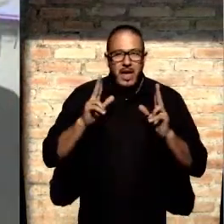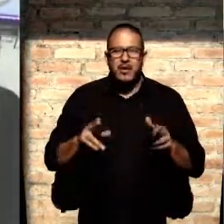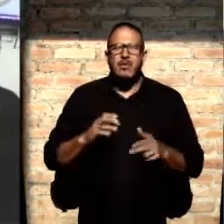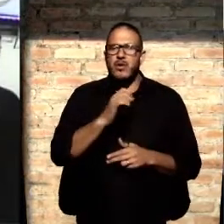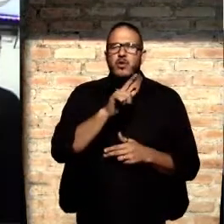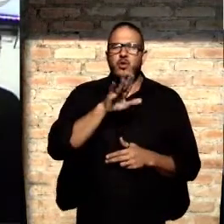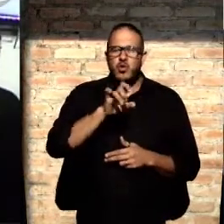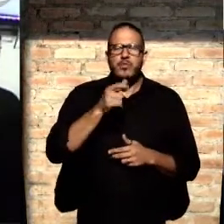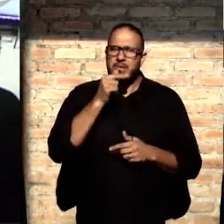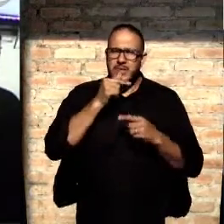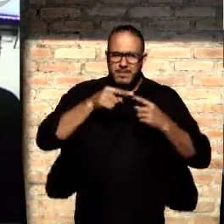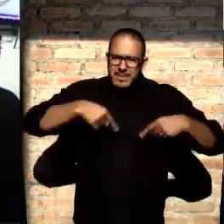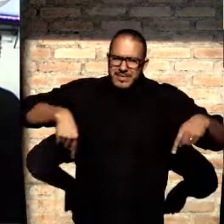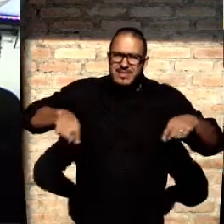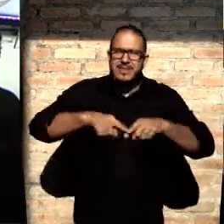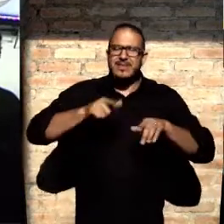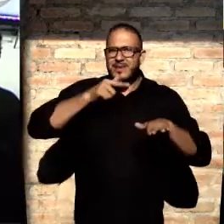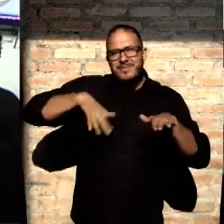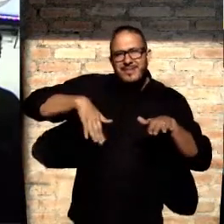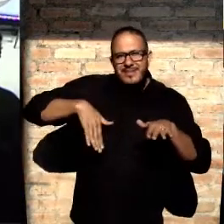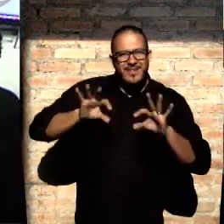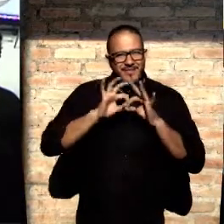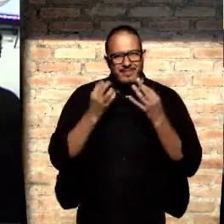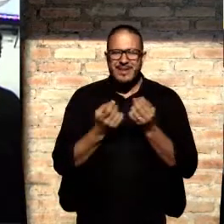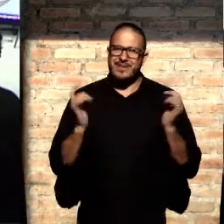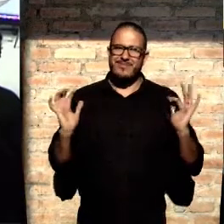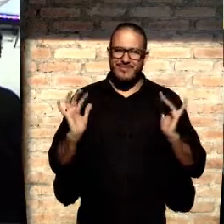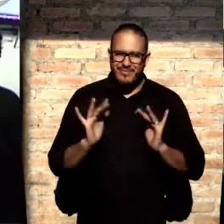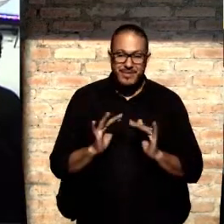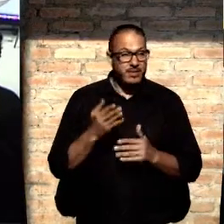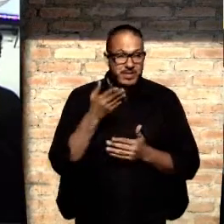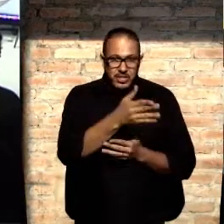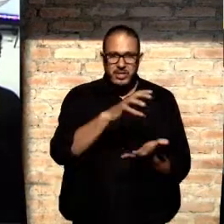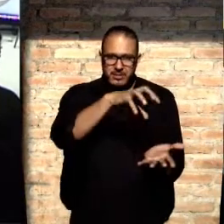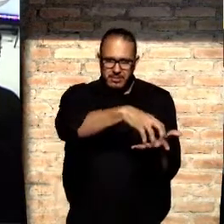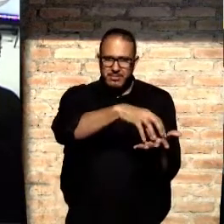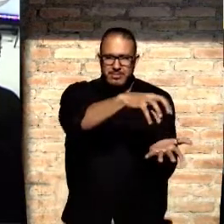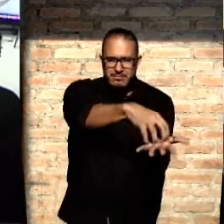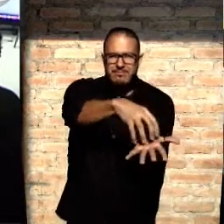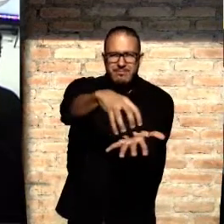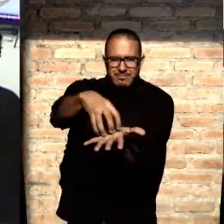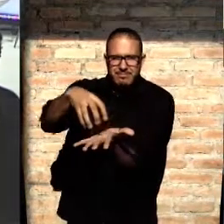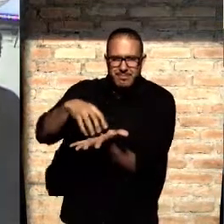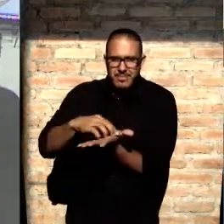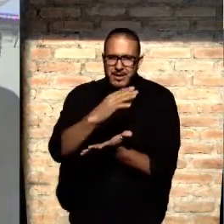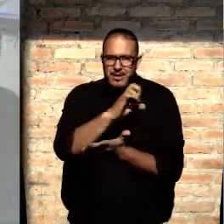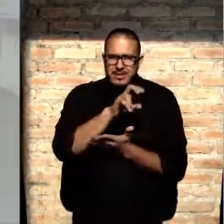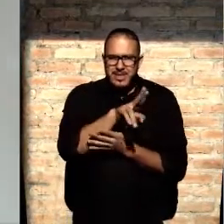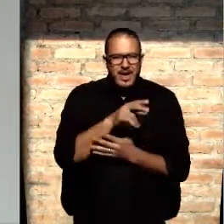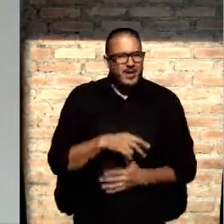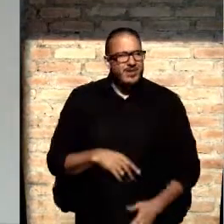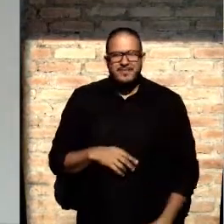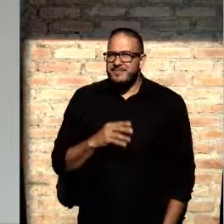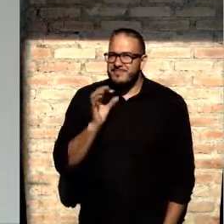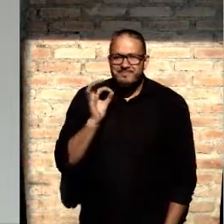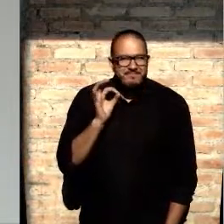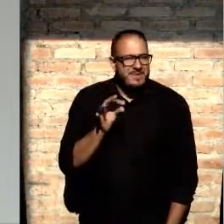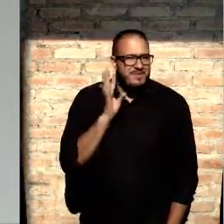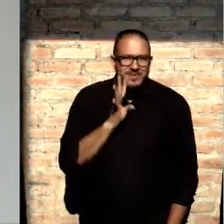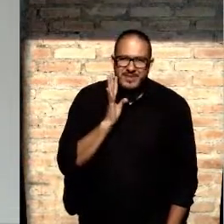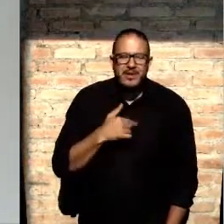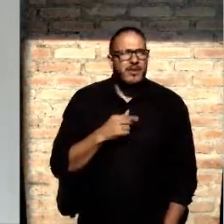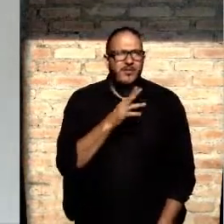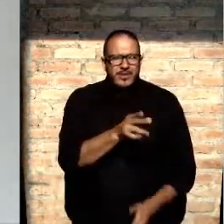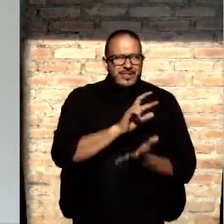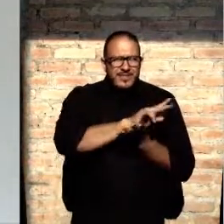piscina cv então o quando você chega num céu desses era foi muito louco porque a gente foi em vários e